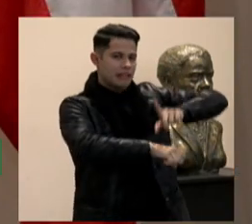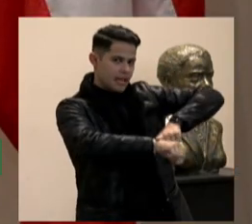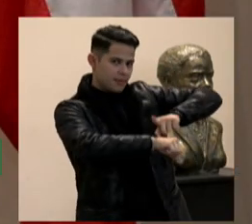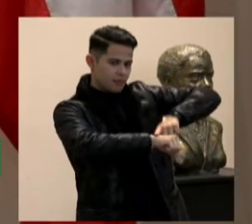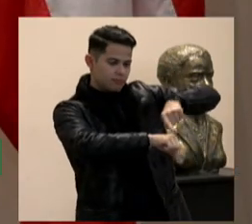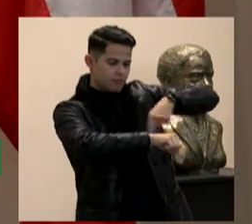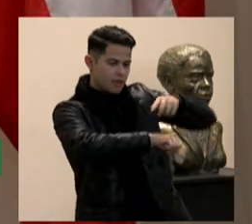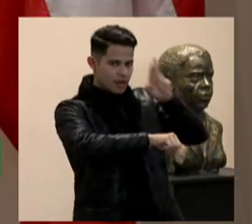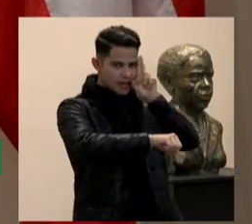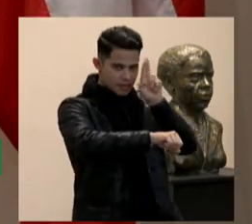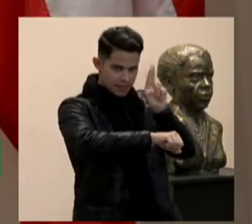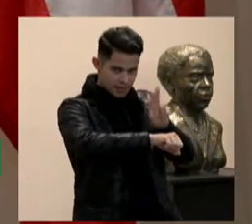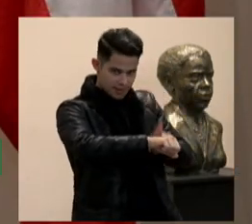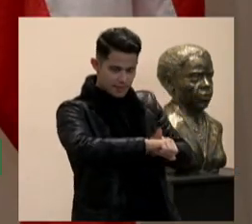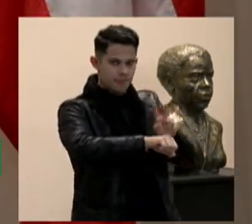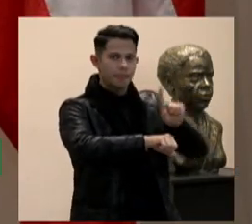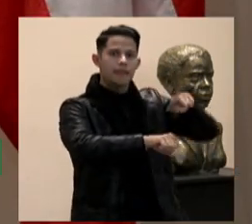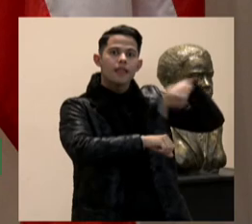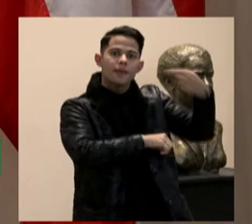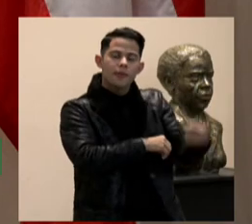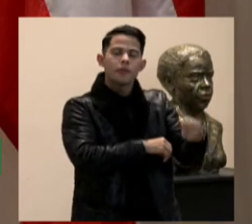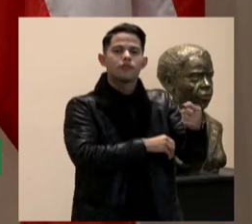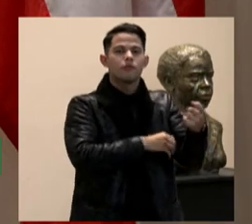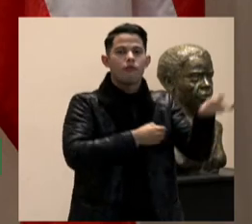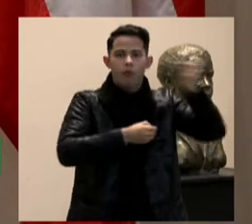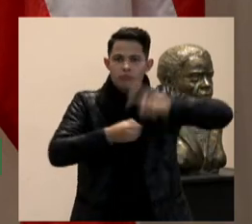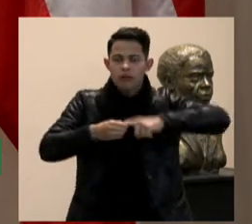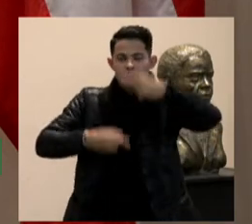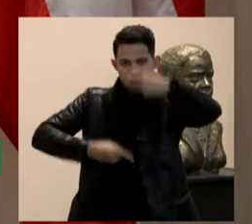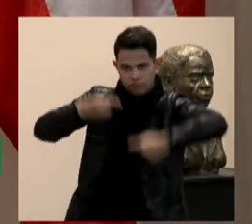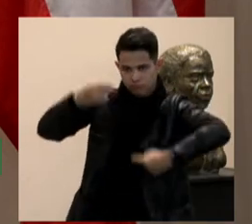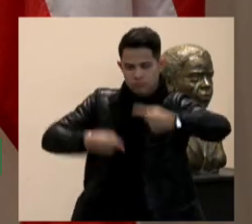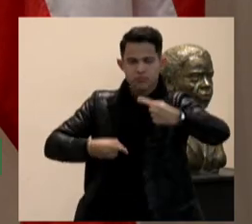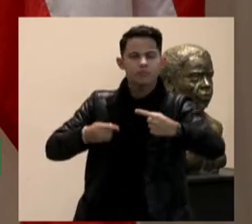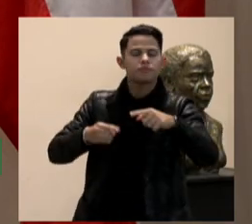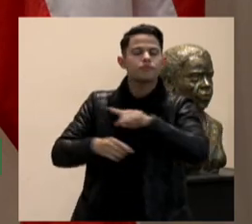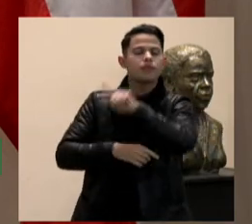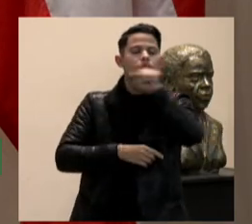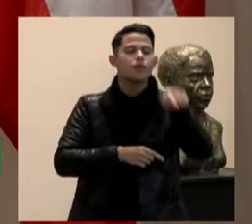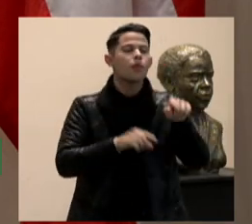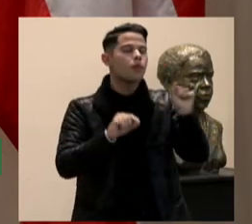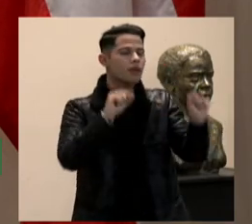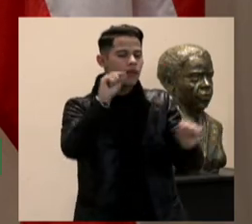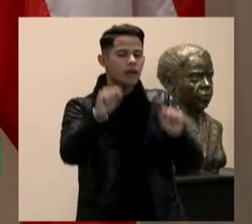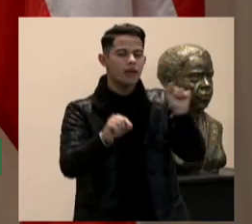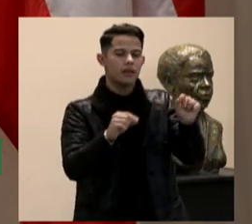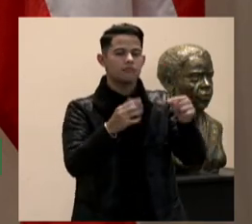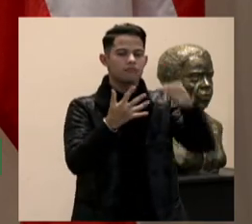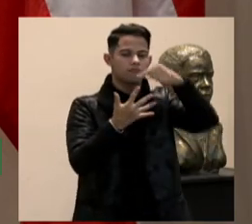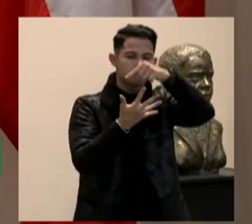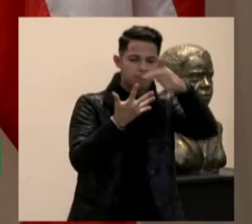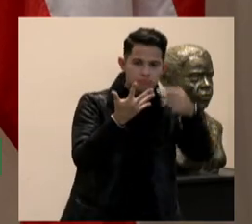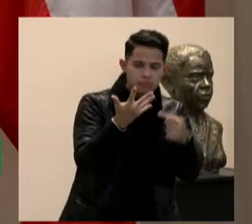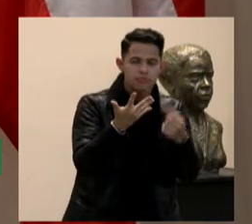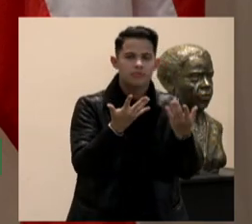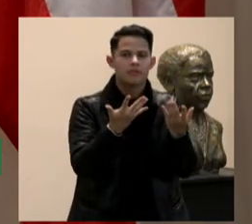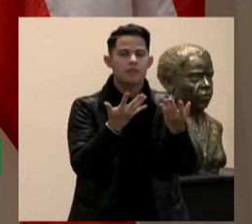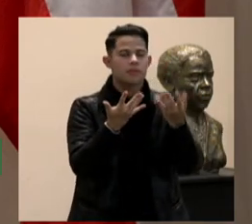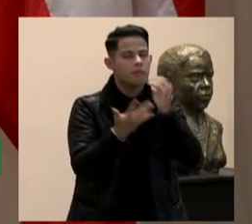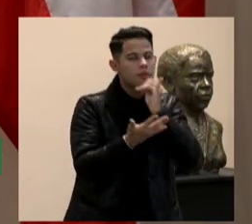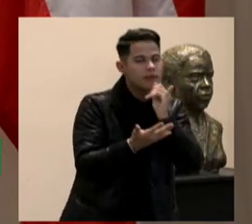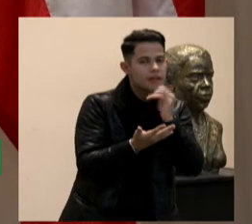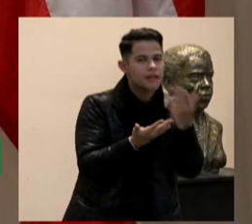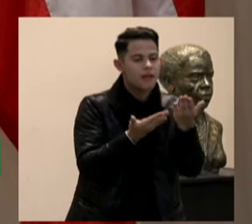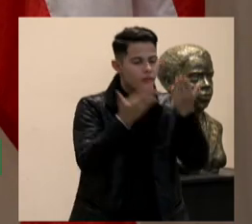tempo, né? E depois a gente, quem sabe, tem chance de discutir algumas das questões, mais especificamente, no caso